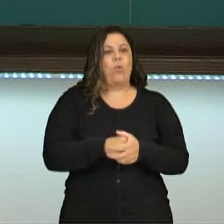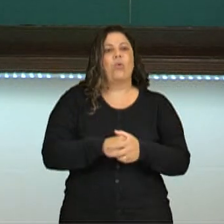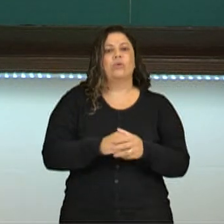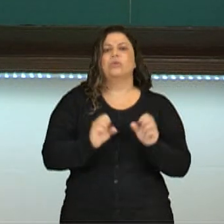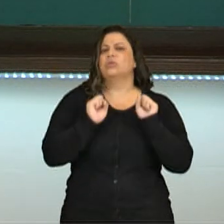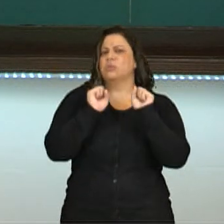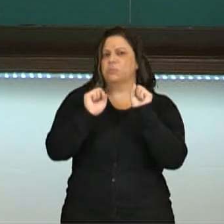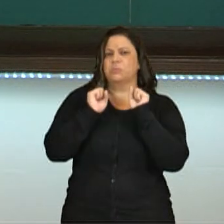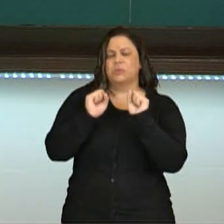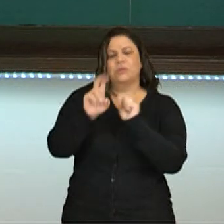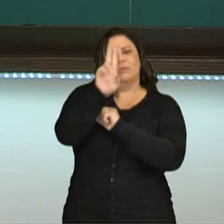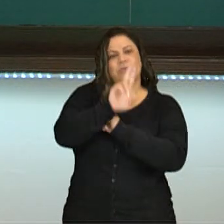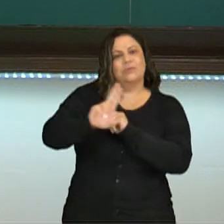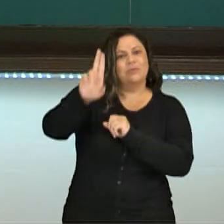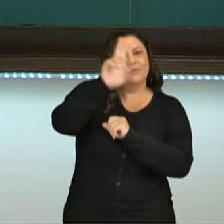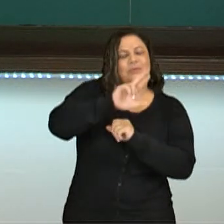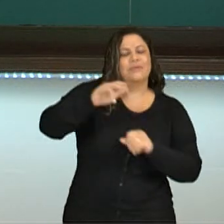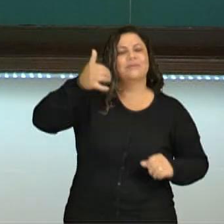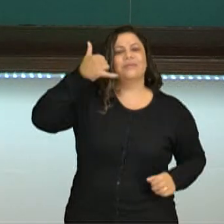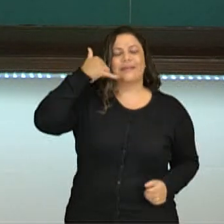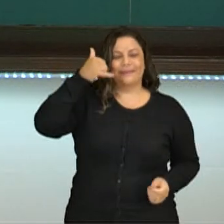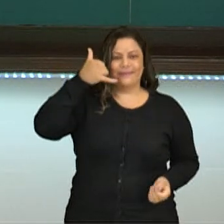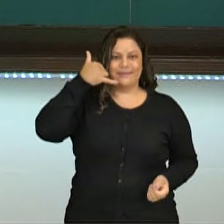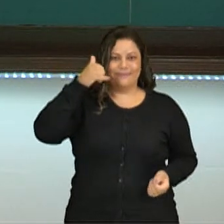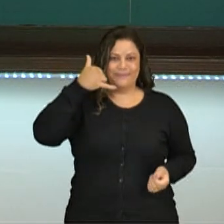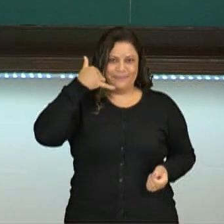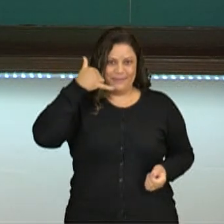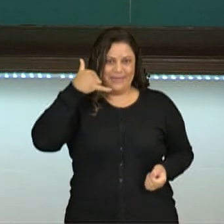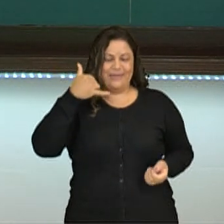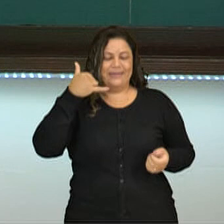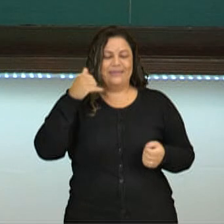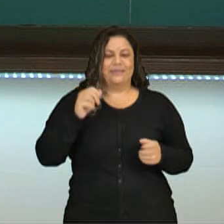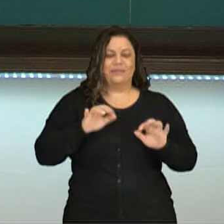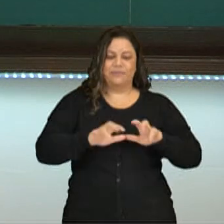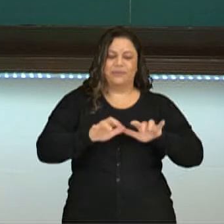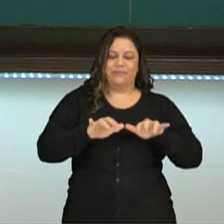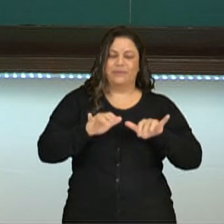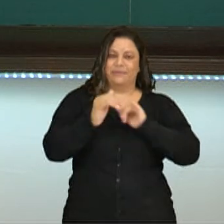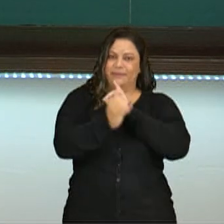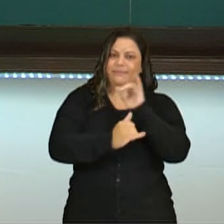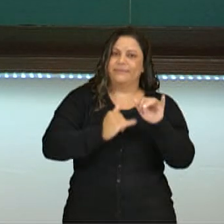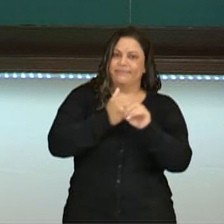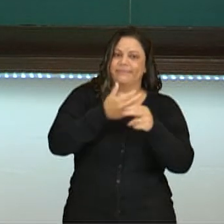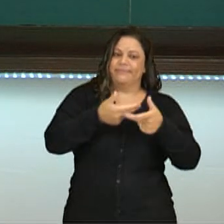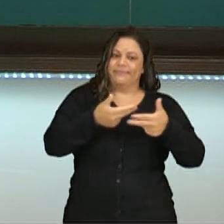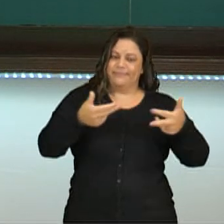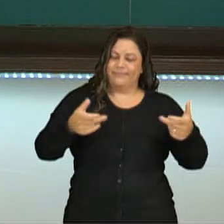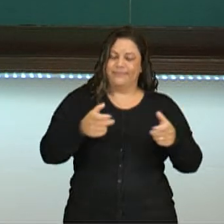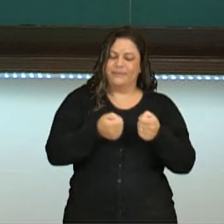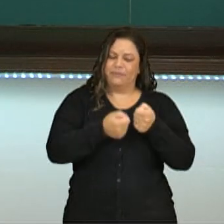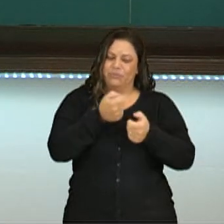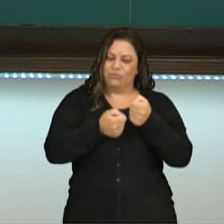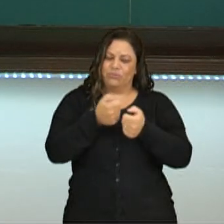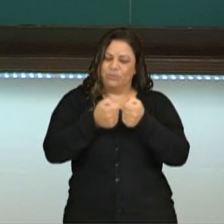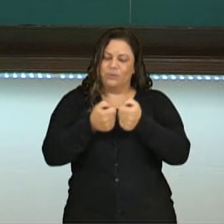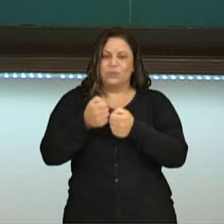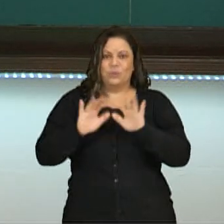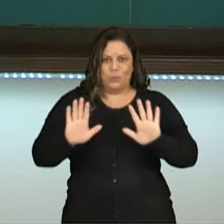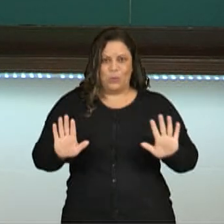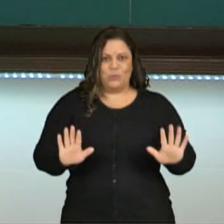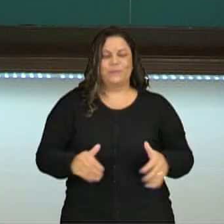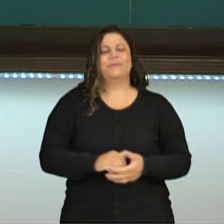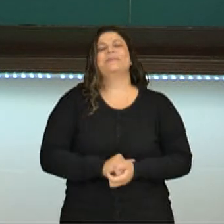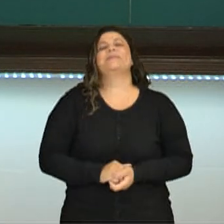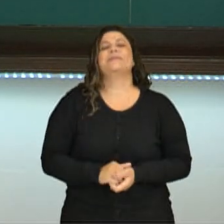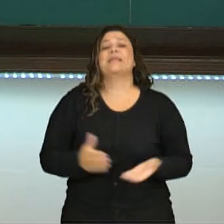podemos usar os nossos smartphones para acessar alguns jogos eletrônicos. Esse foi o